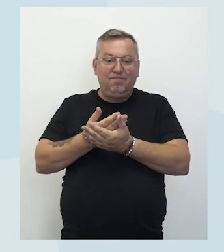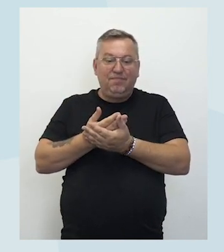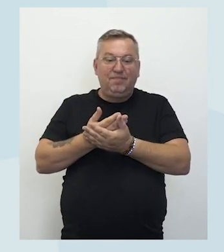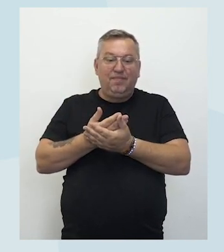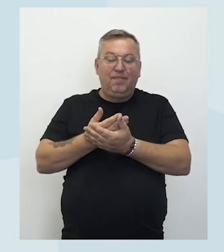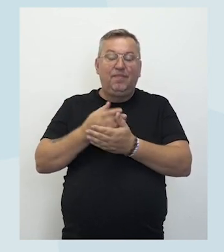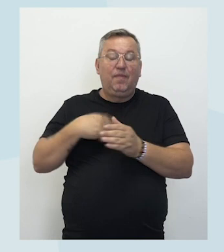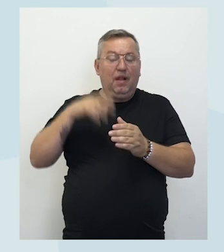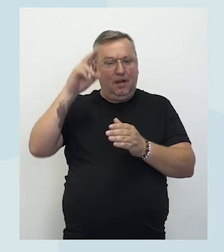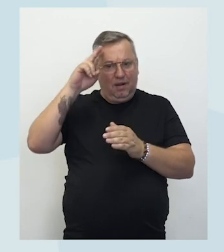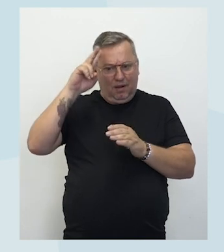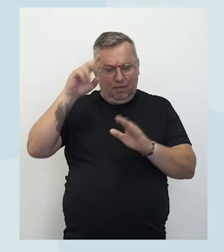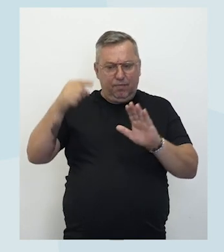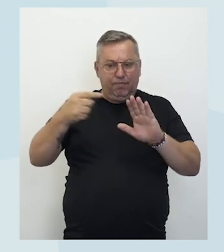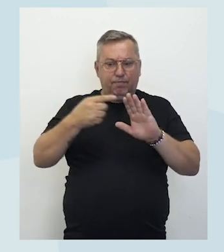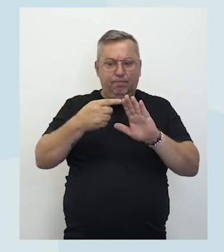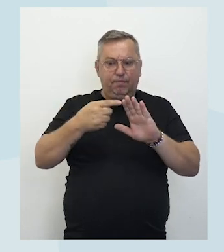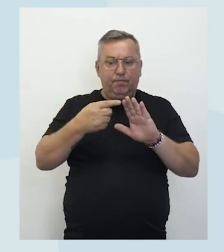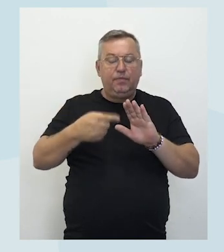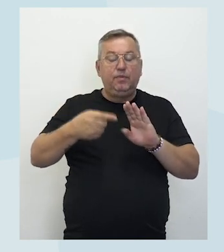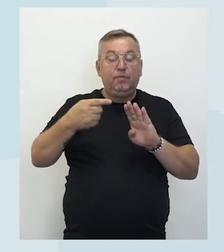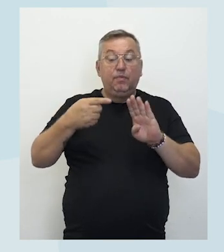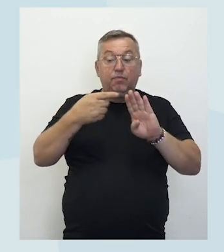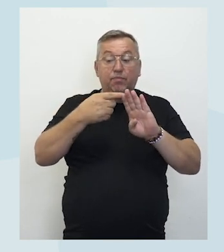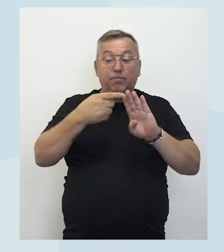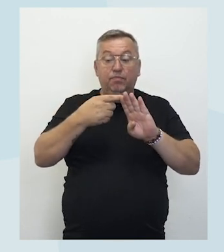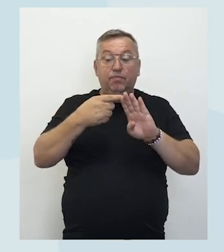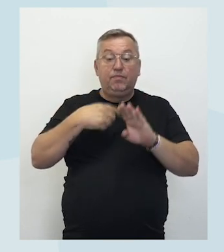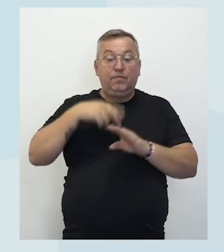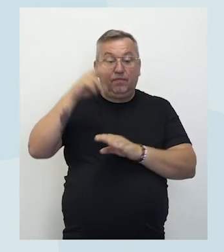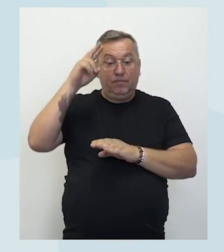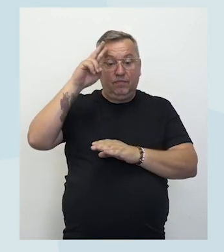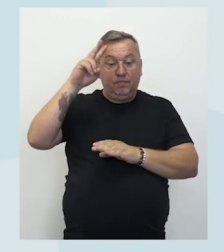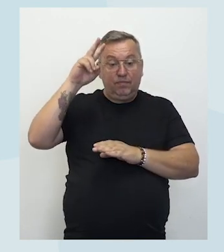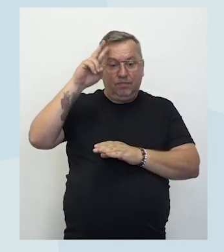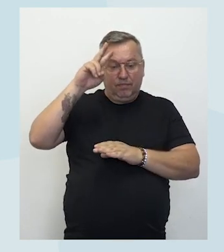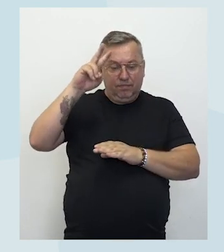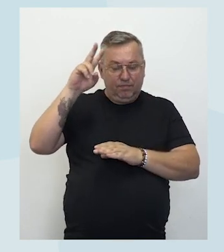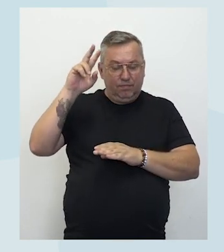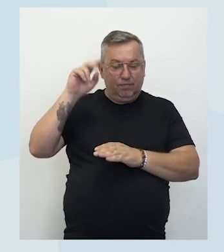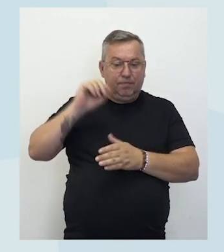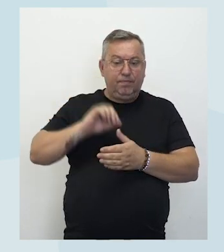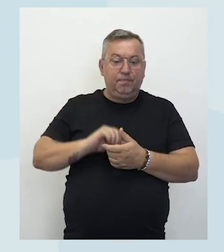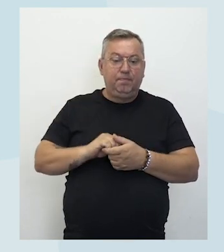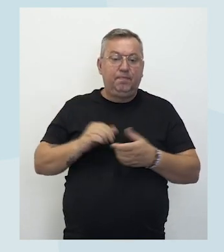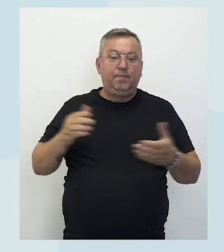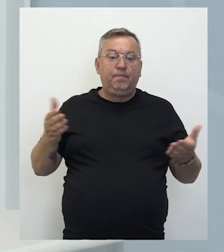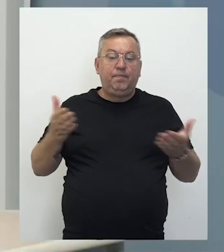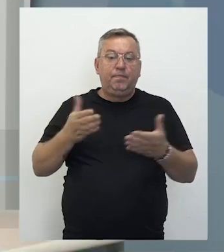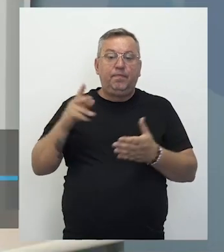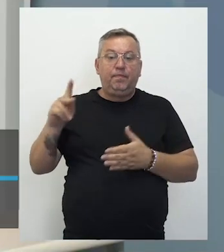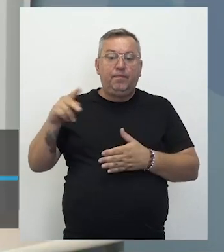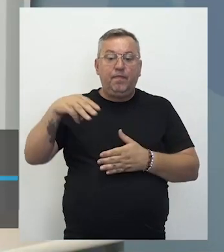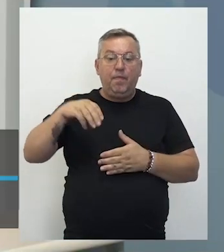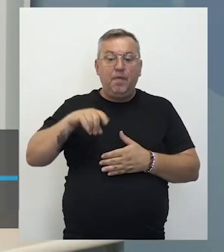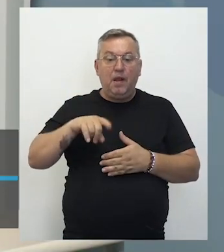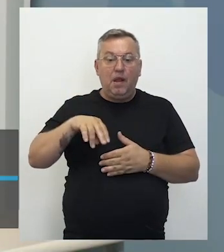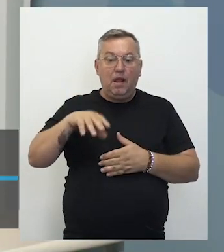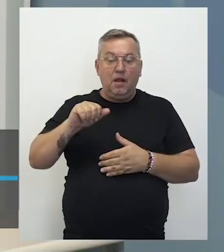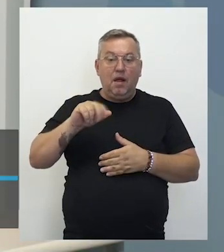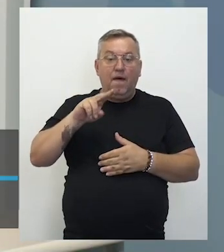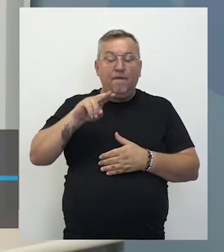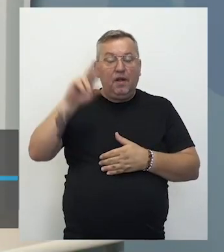1º bimestre. Então, é uma aula de retomada. E agora, a professora Milene vai relembrar